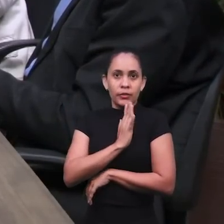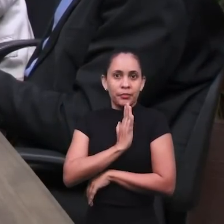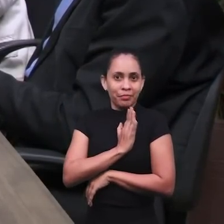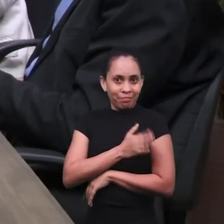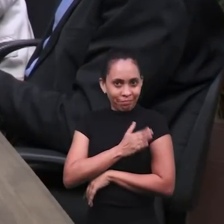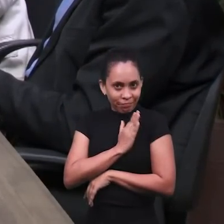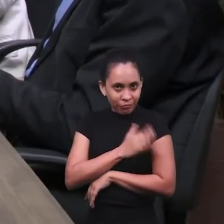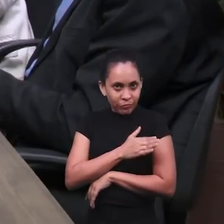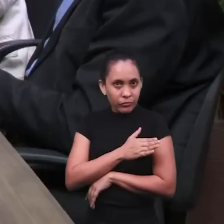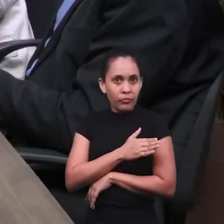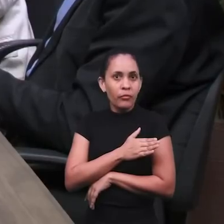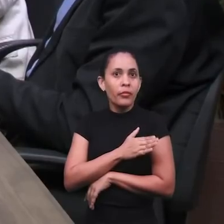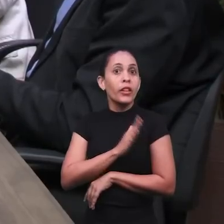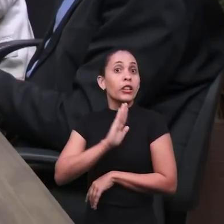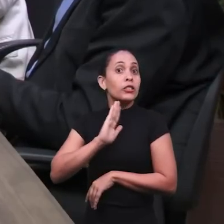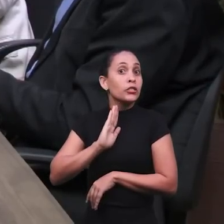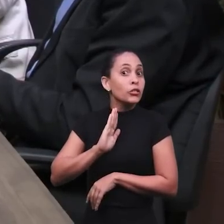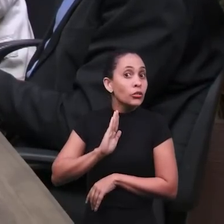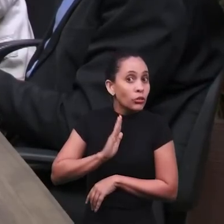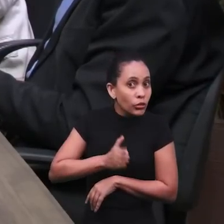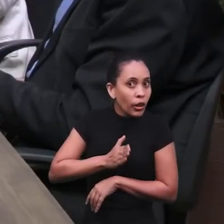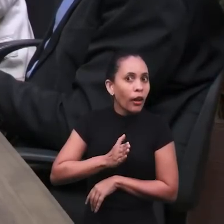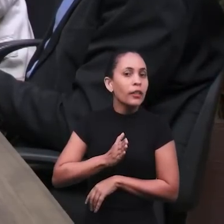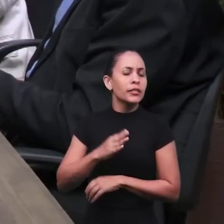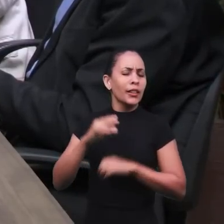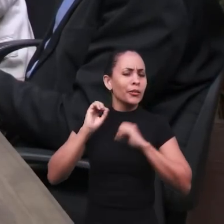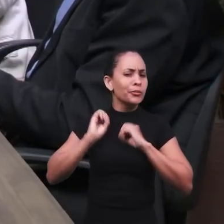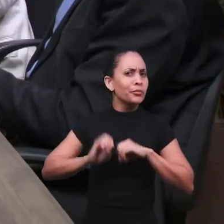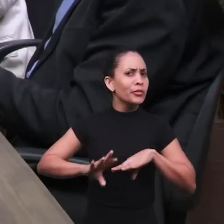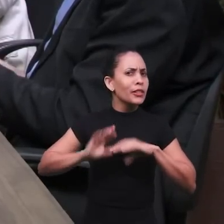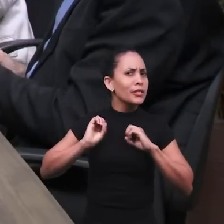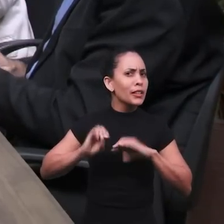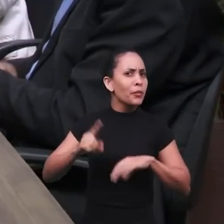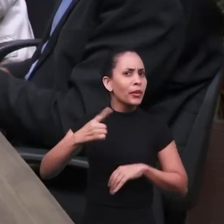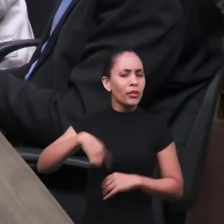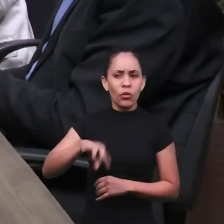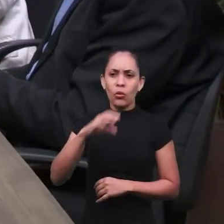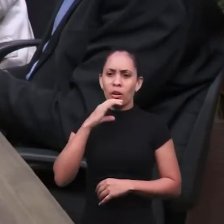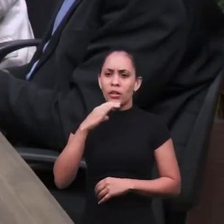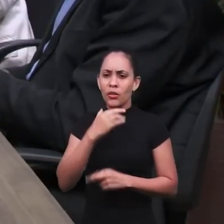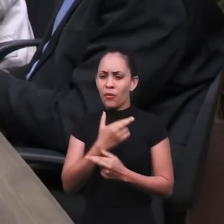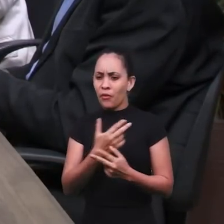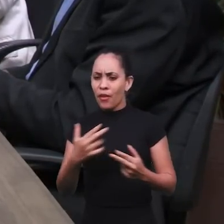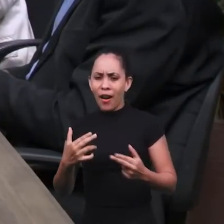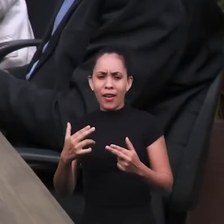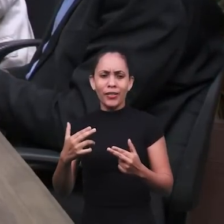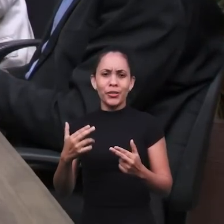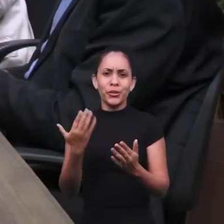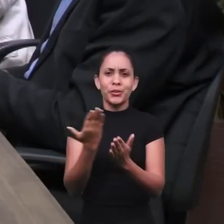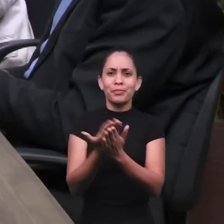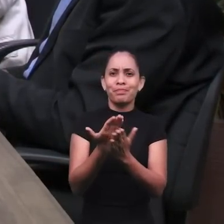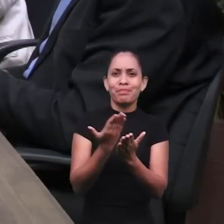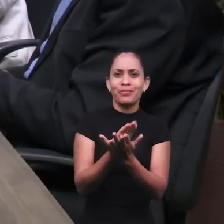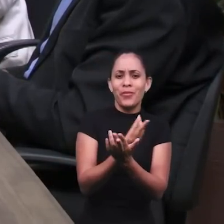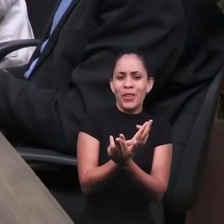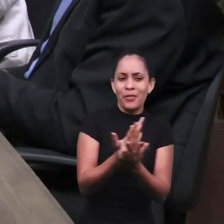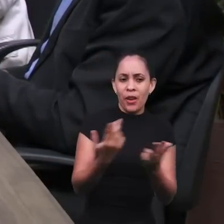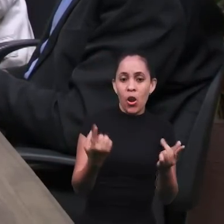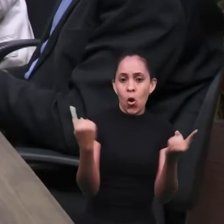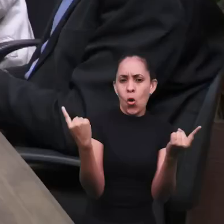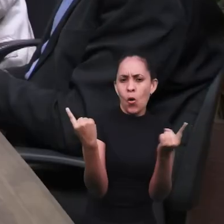aquele bom depósito de Timóteo, de tal forma que, ainda que ele conheça outros conteúdos, muitas